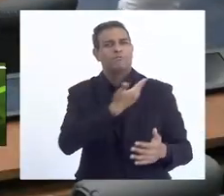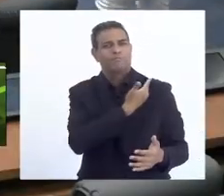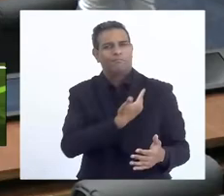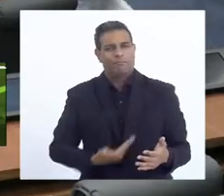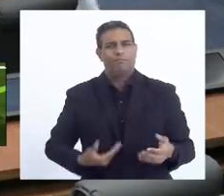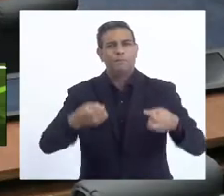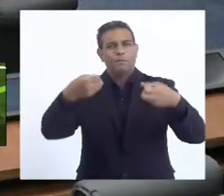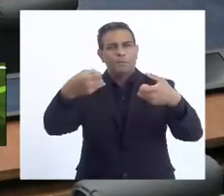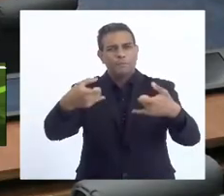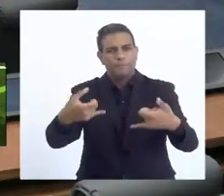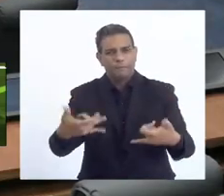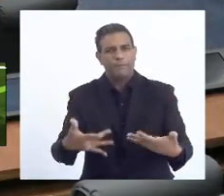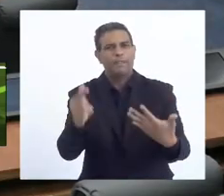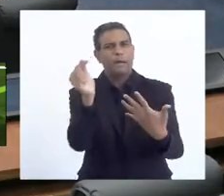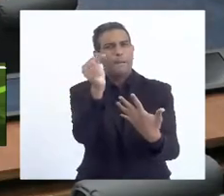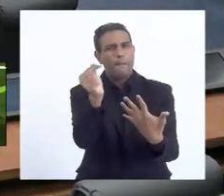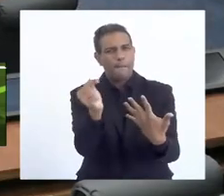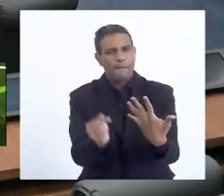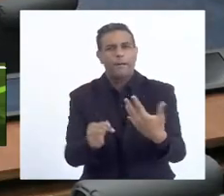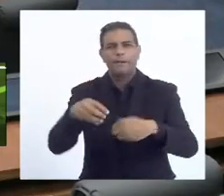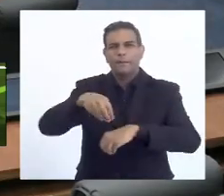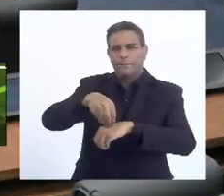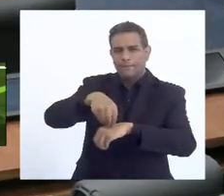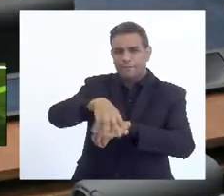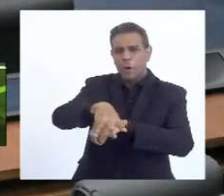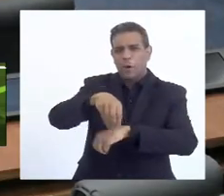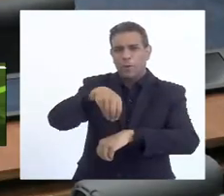trazer para a gente muita informação.